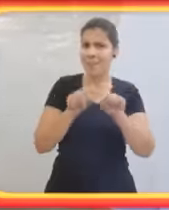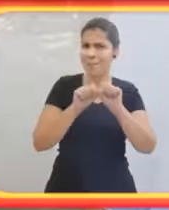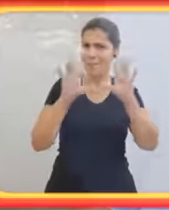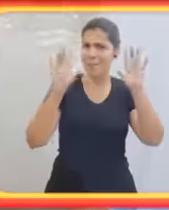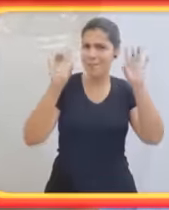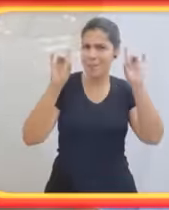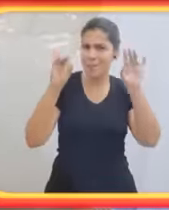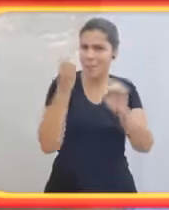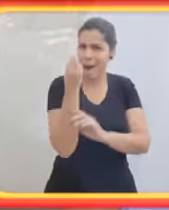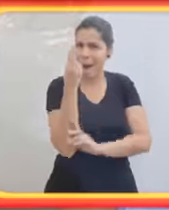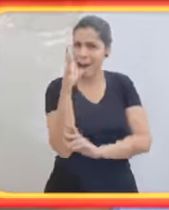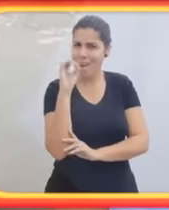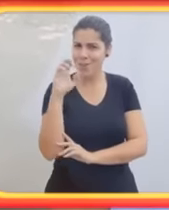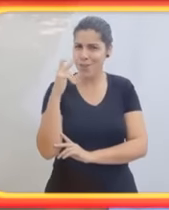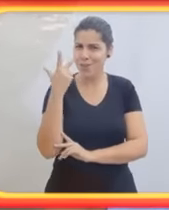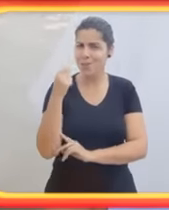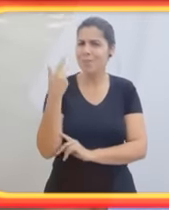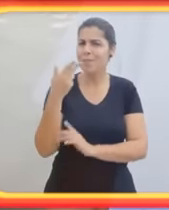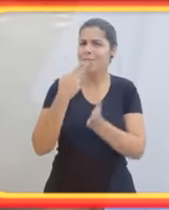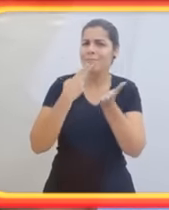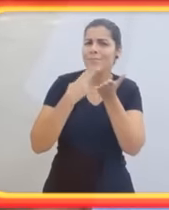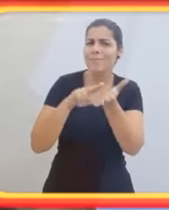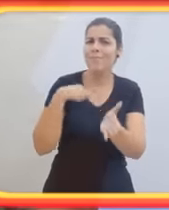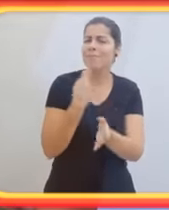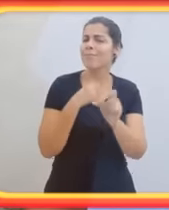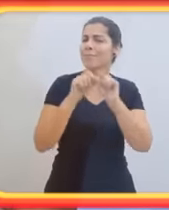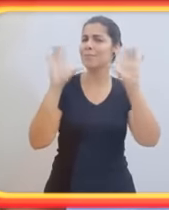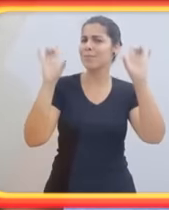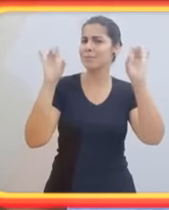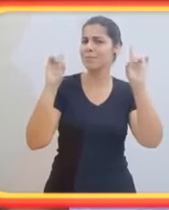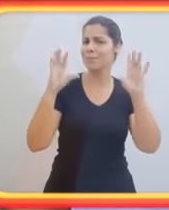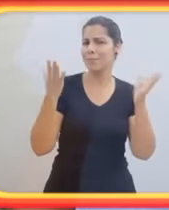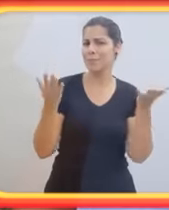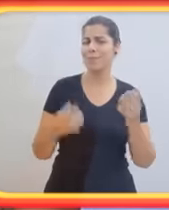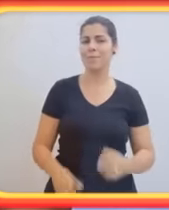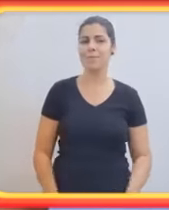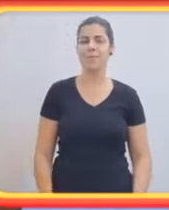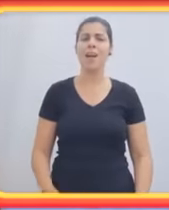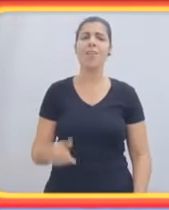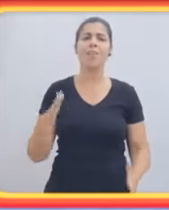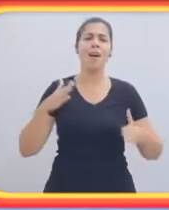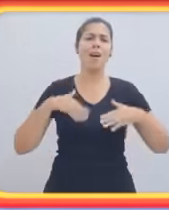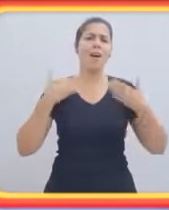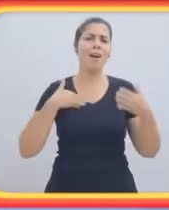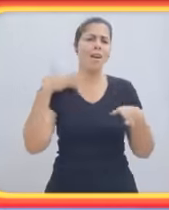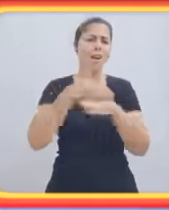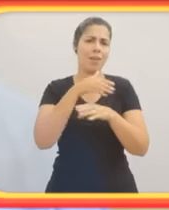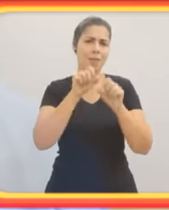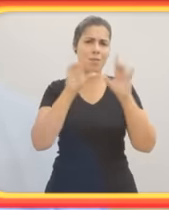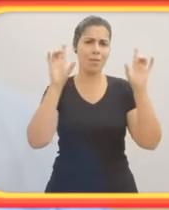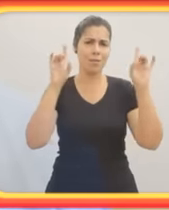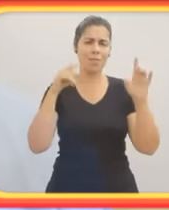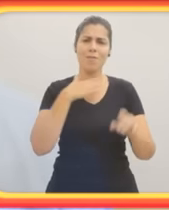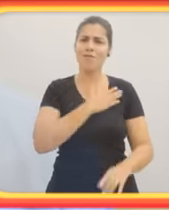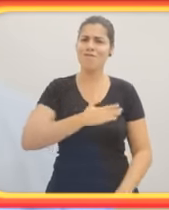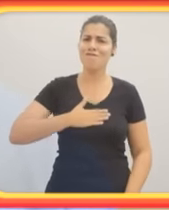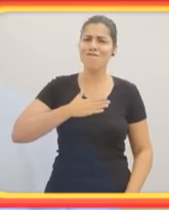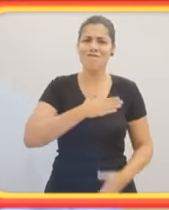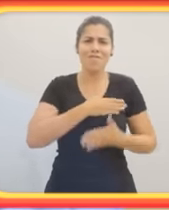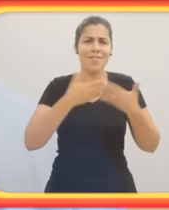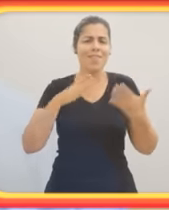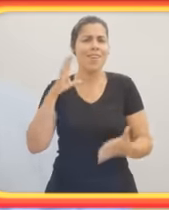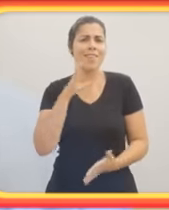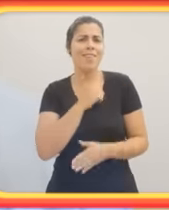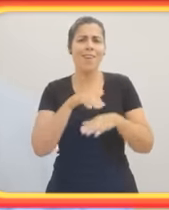Então, pra gente fechar com chave de ouro, Chico, toma um recadinho pro nosso programa especial. Olha, foi uma alegria participar do programa